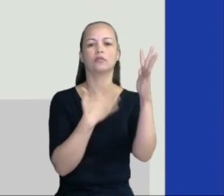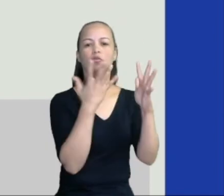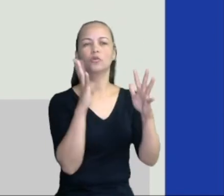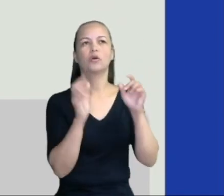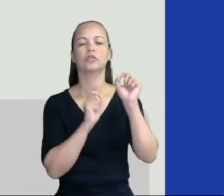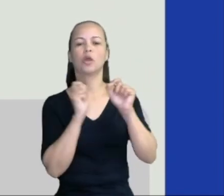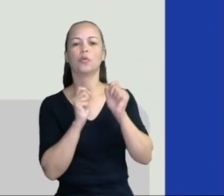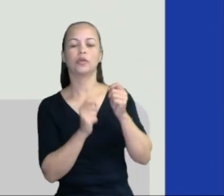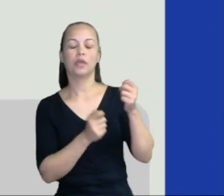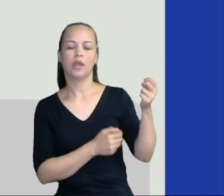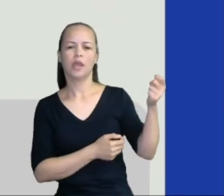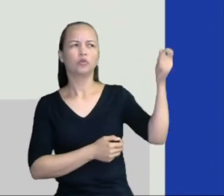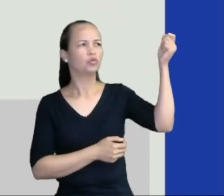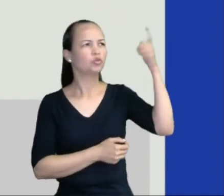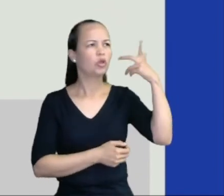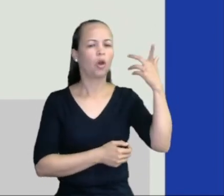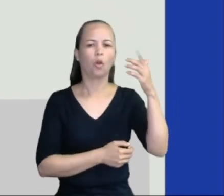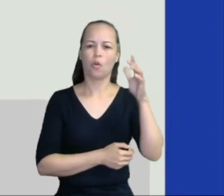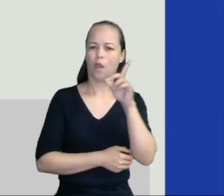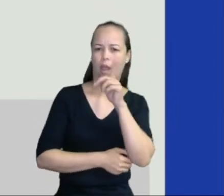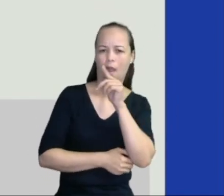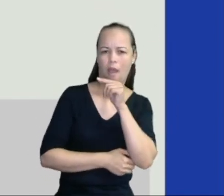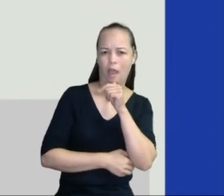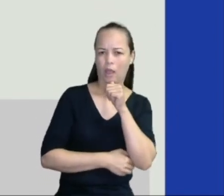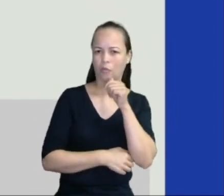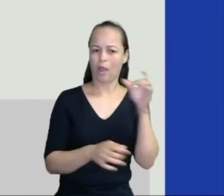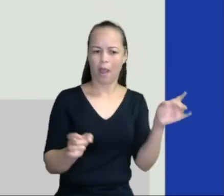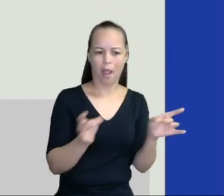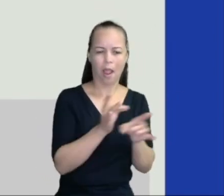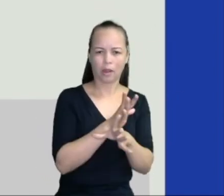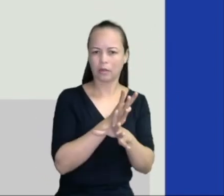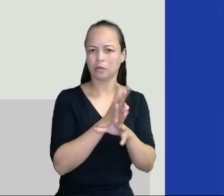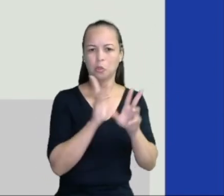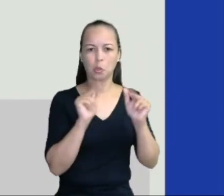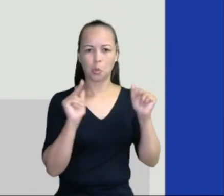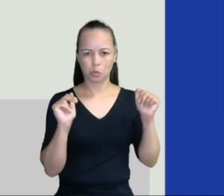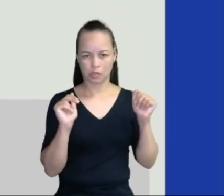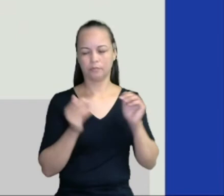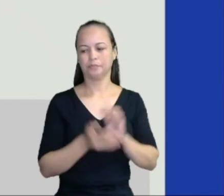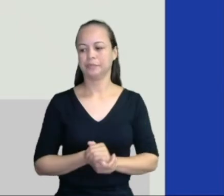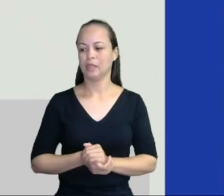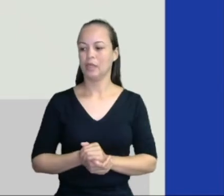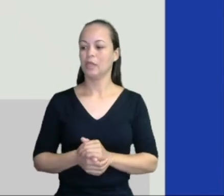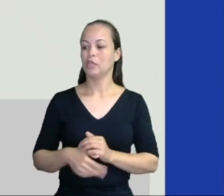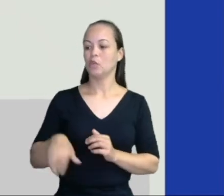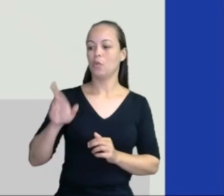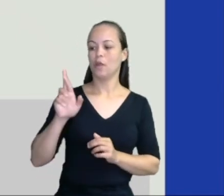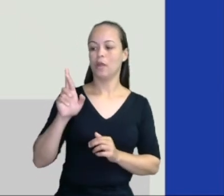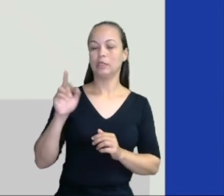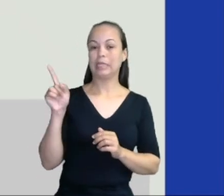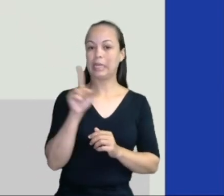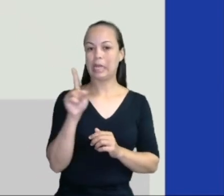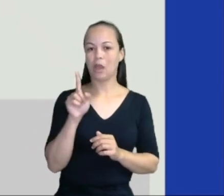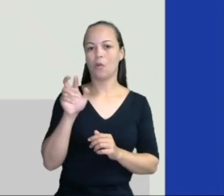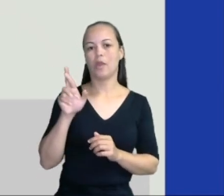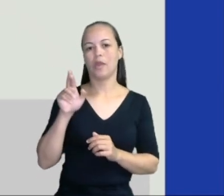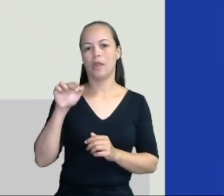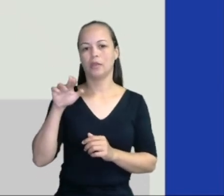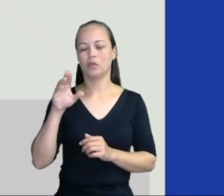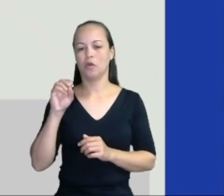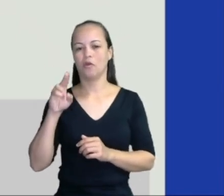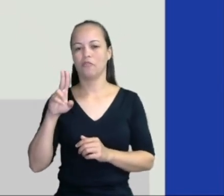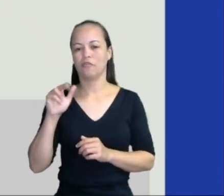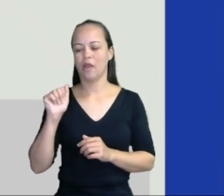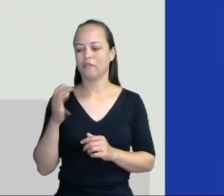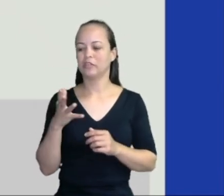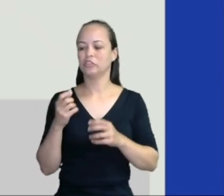São recursos que não se acabam. E os que não são renováveis? Aqueles que podem se acabar com o uso. É o caso dos minérios,